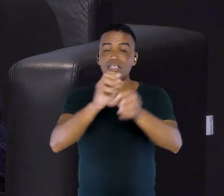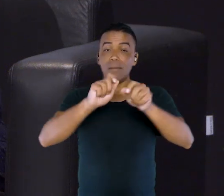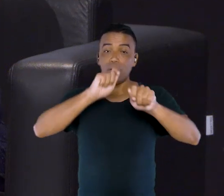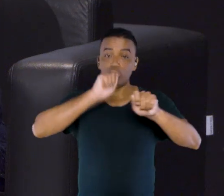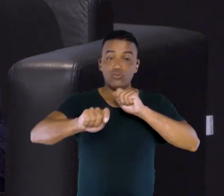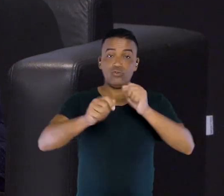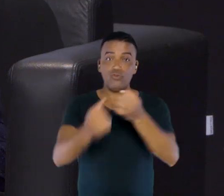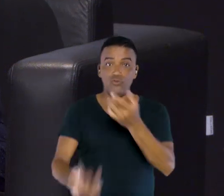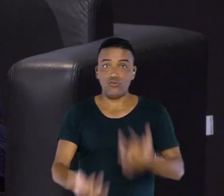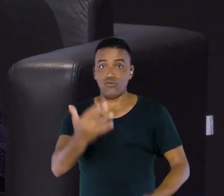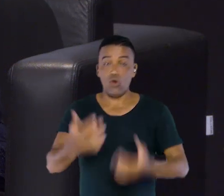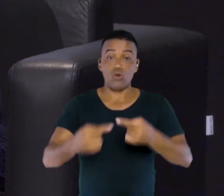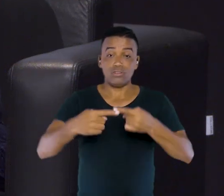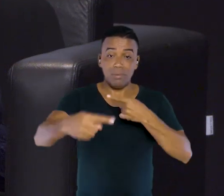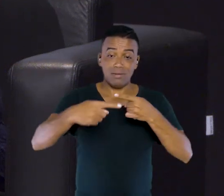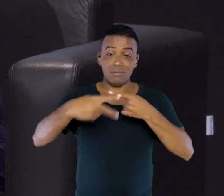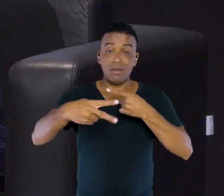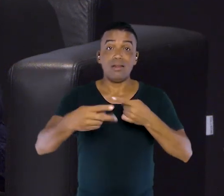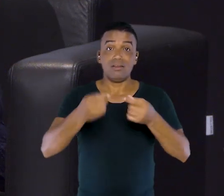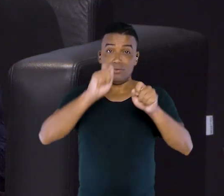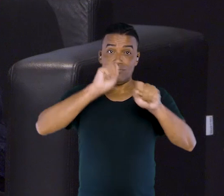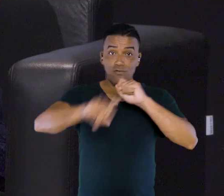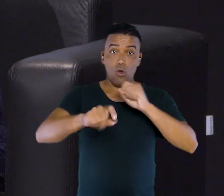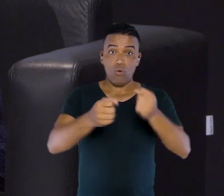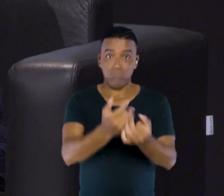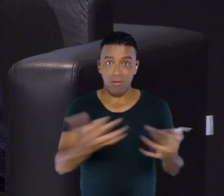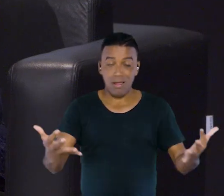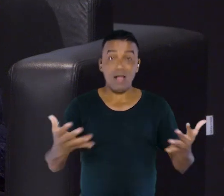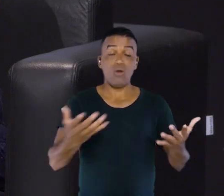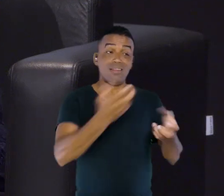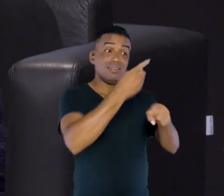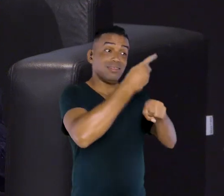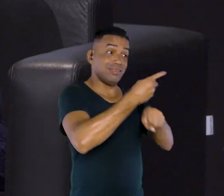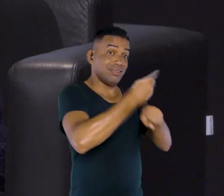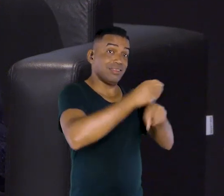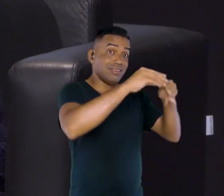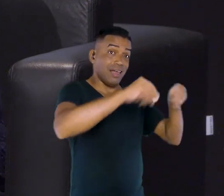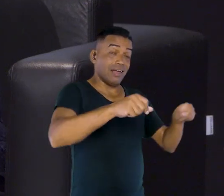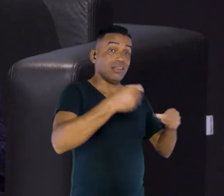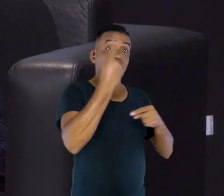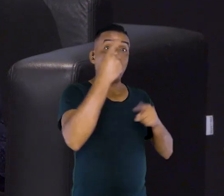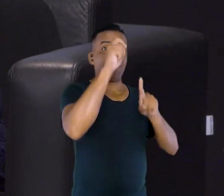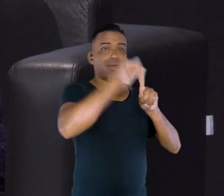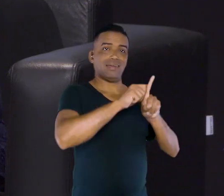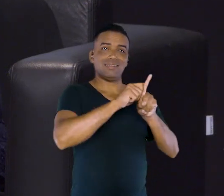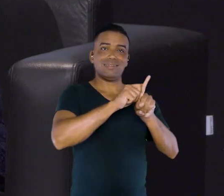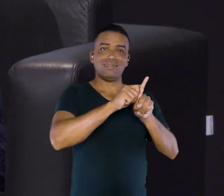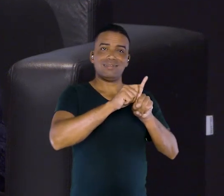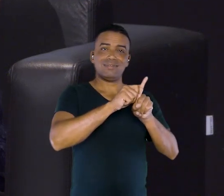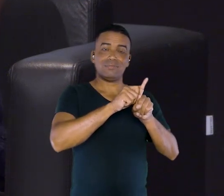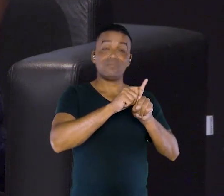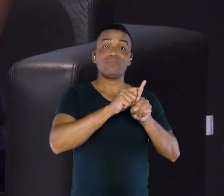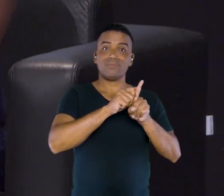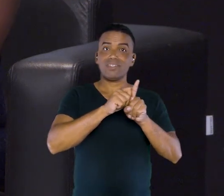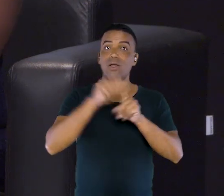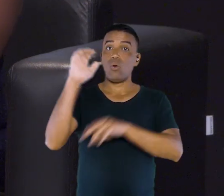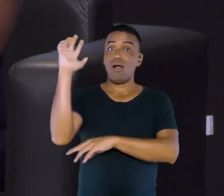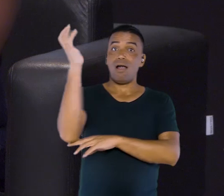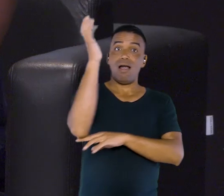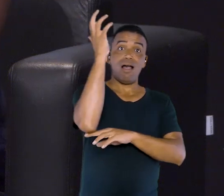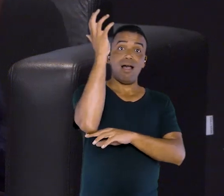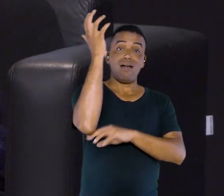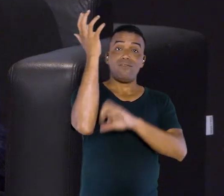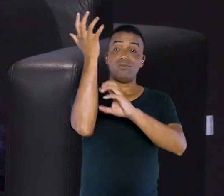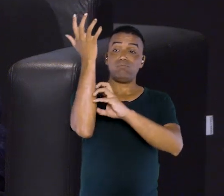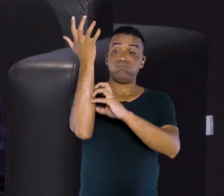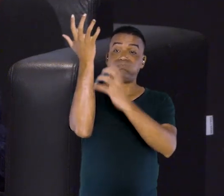2 semanas já pode queimar, mas se for na terra firme precisa de 1 mês, né? Até uma casca de